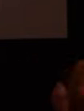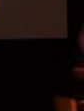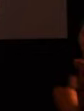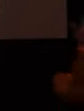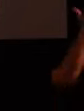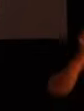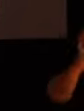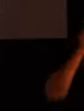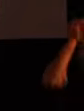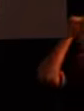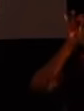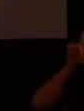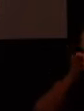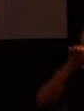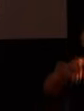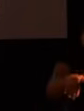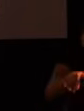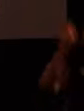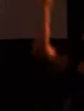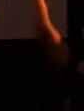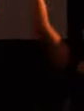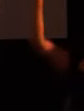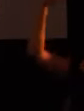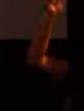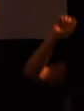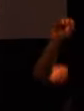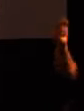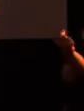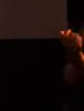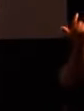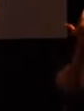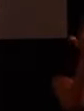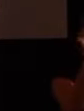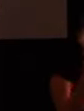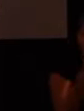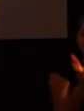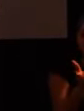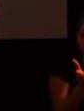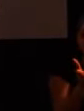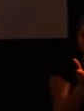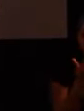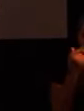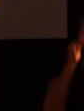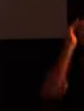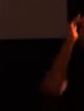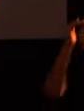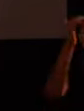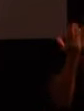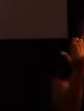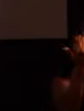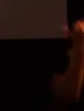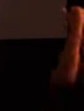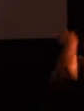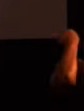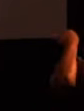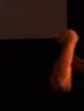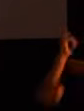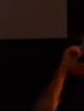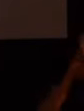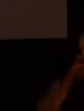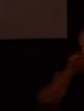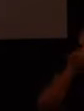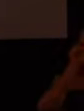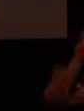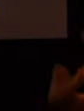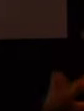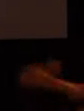não para a praia. Eu vou demonstrar isso aqui e vocês vão enxergar. Então, nossa preocupação como um baiano soteropolitano que usa a praia o ano inteiro, porque a